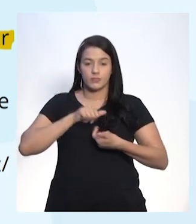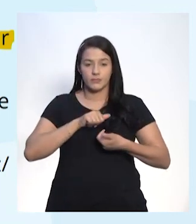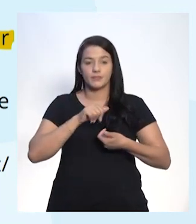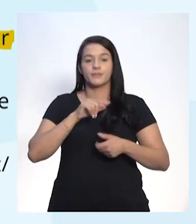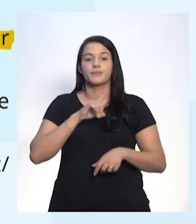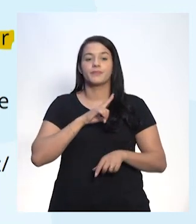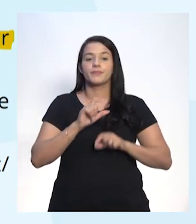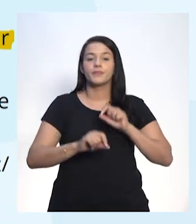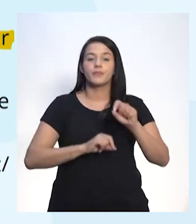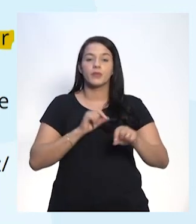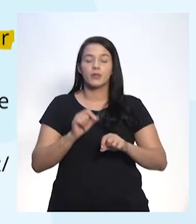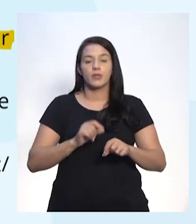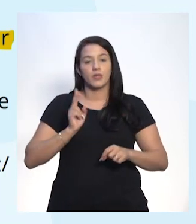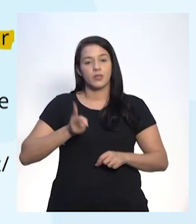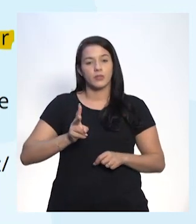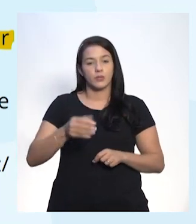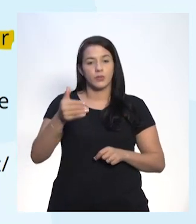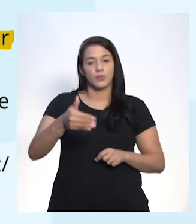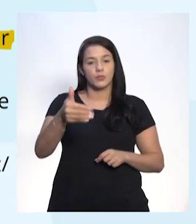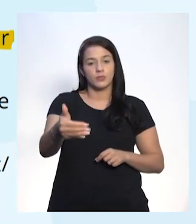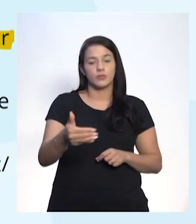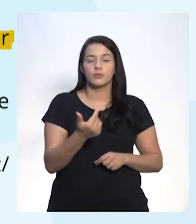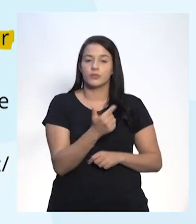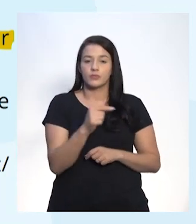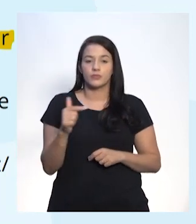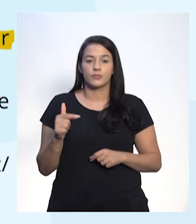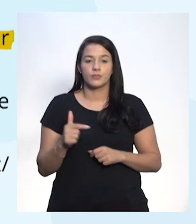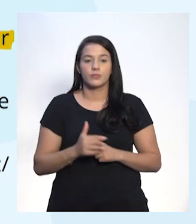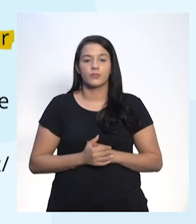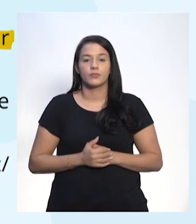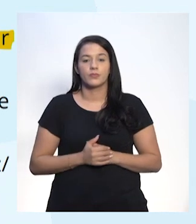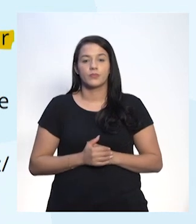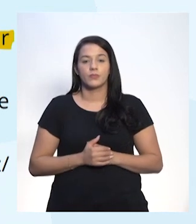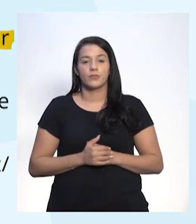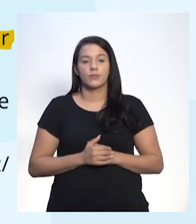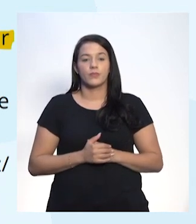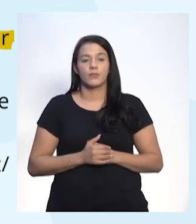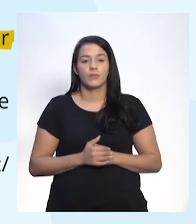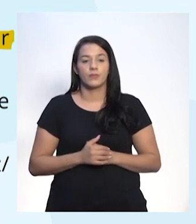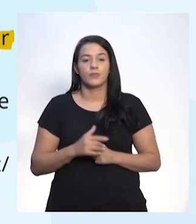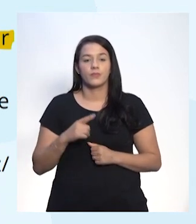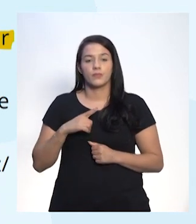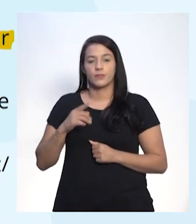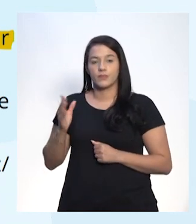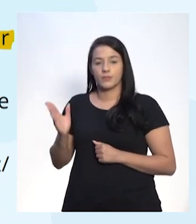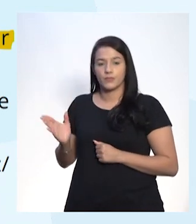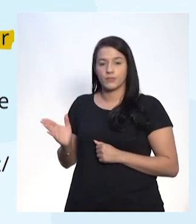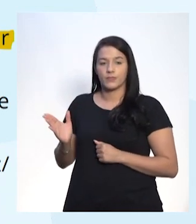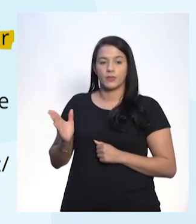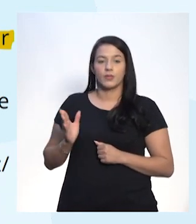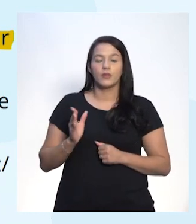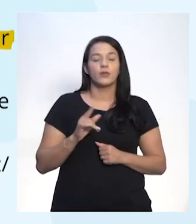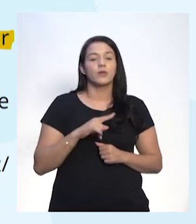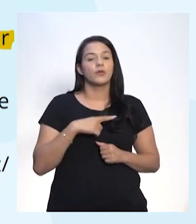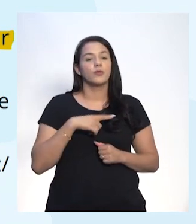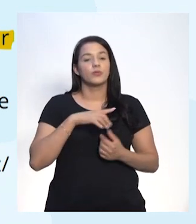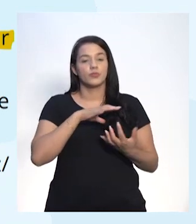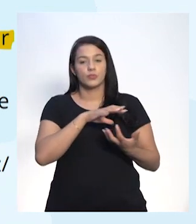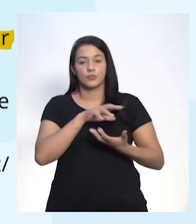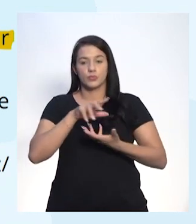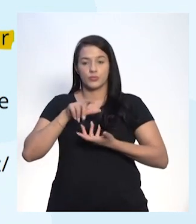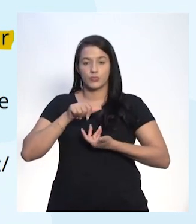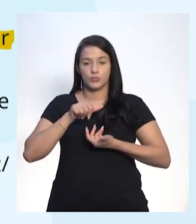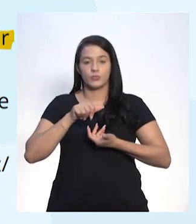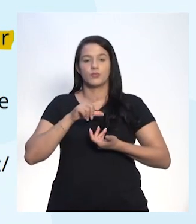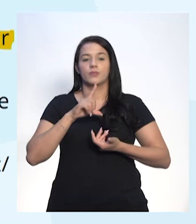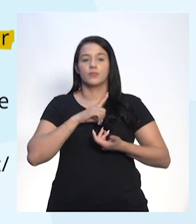Terra não é constante. Olha só, de novo, ó, o professor Antônio traduziu certinho. Superfície da Terra. Então, aqui também,